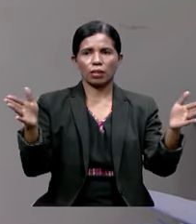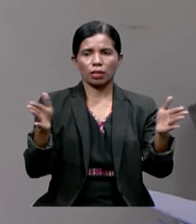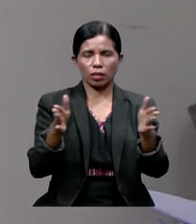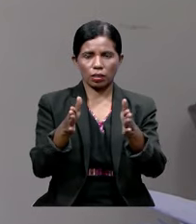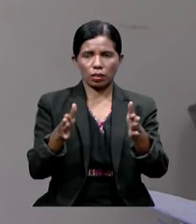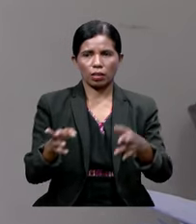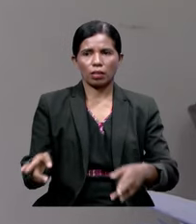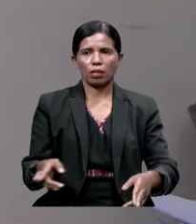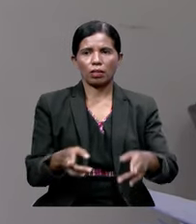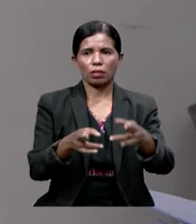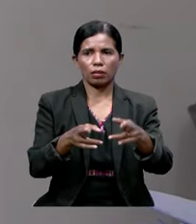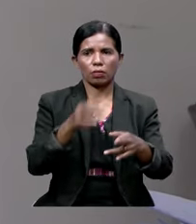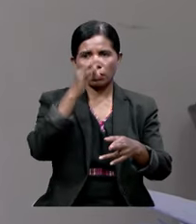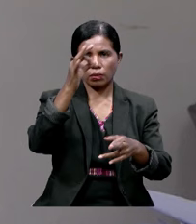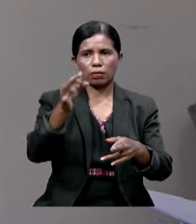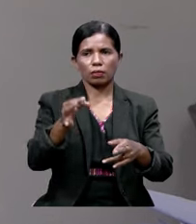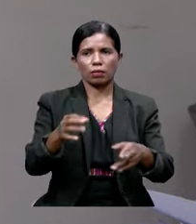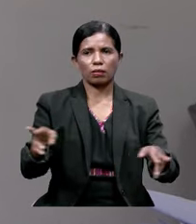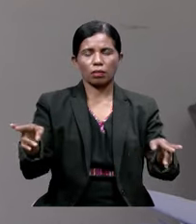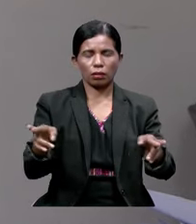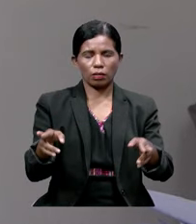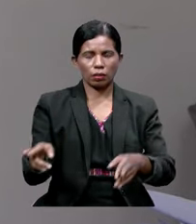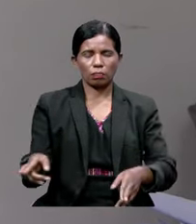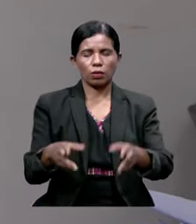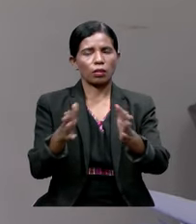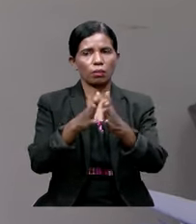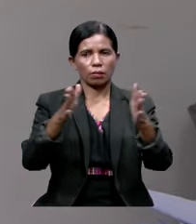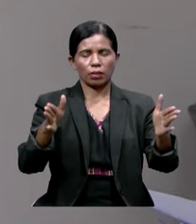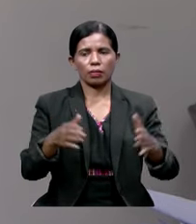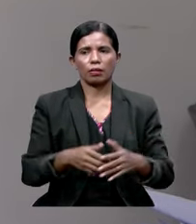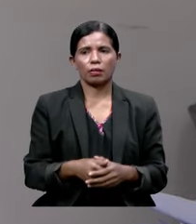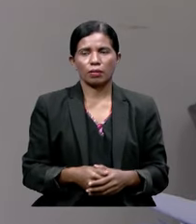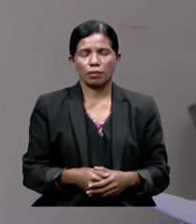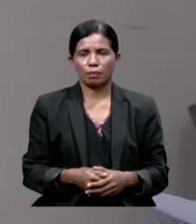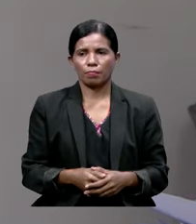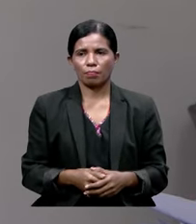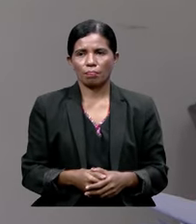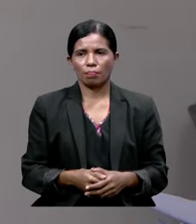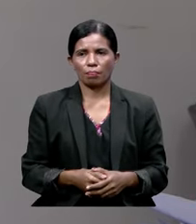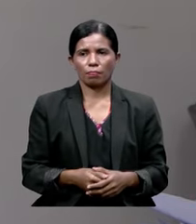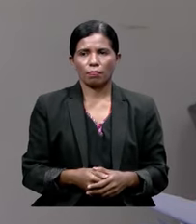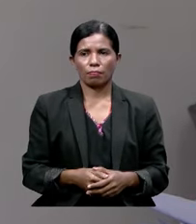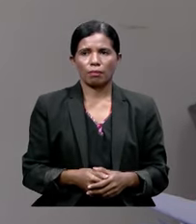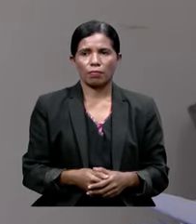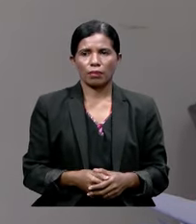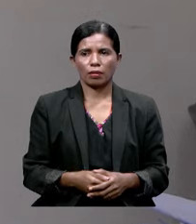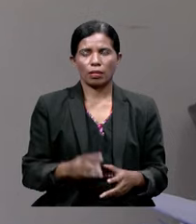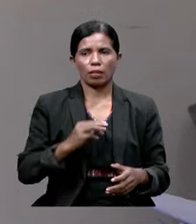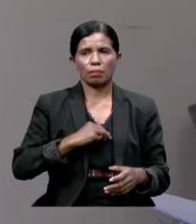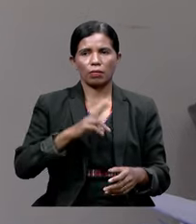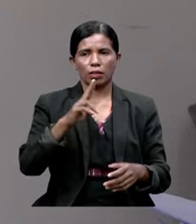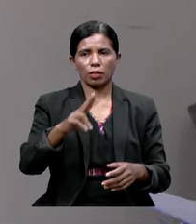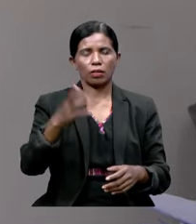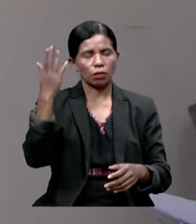karalaksira, que futuro se sai mota para a cidade de Dili. Né, maca, bulo, e a manlewana nena se